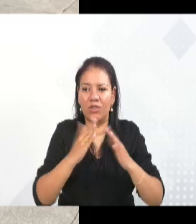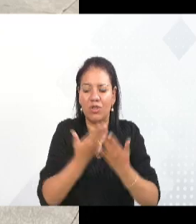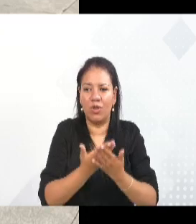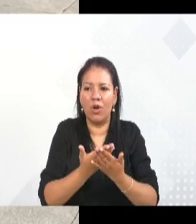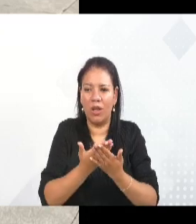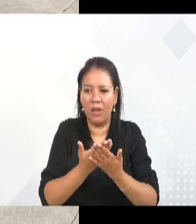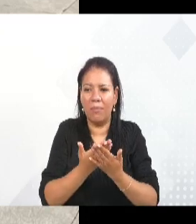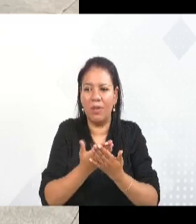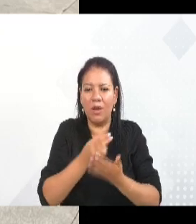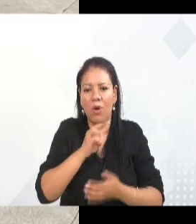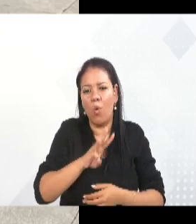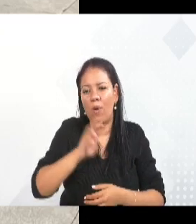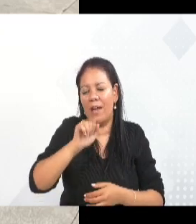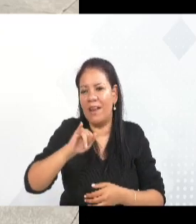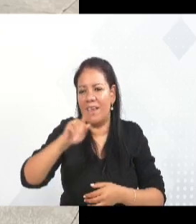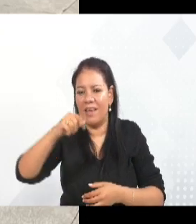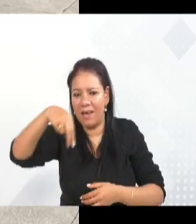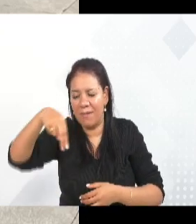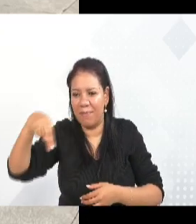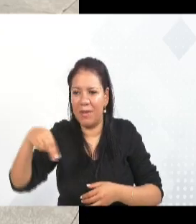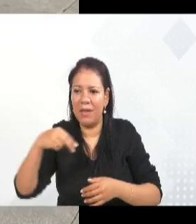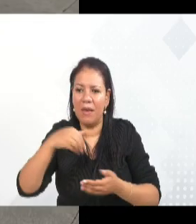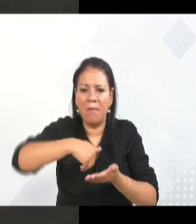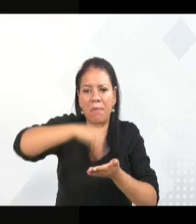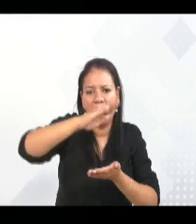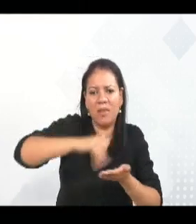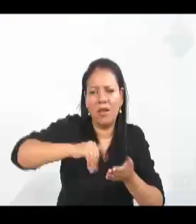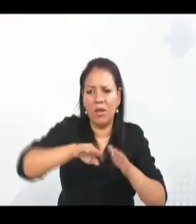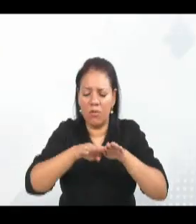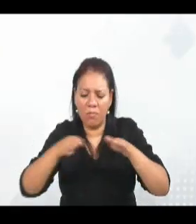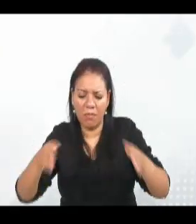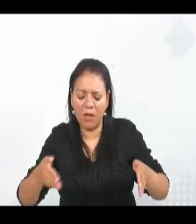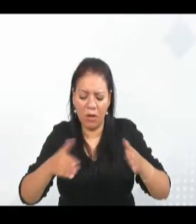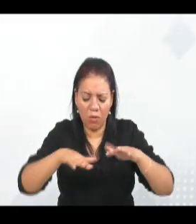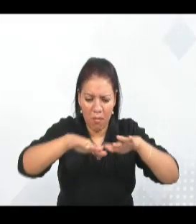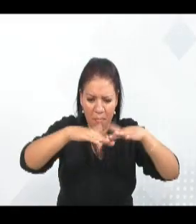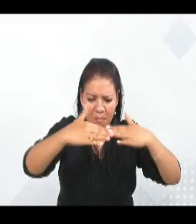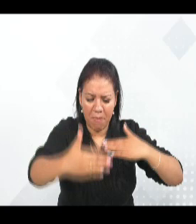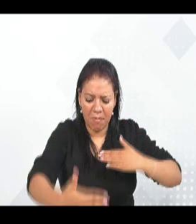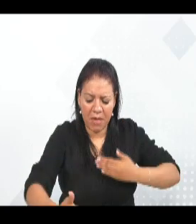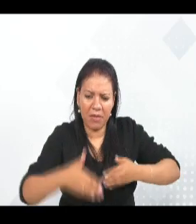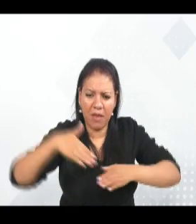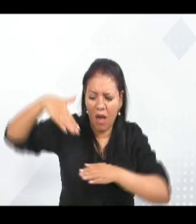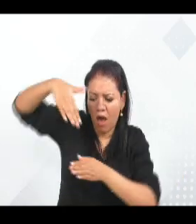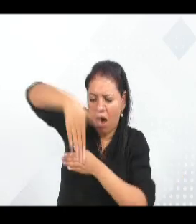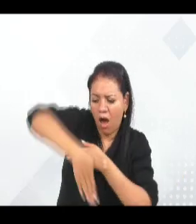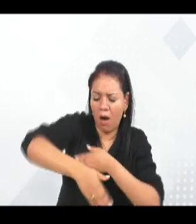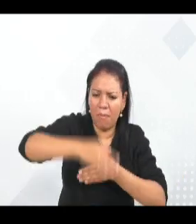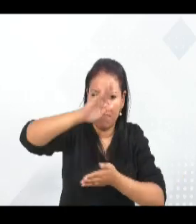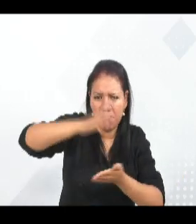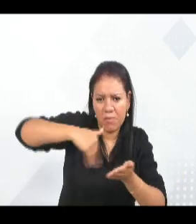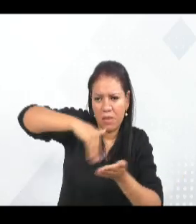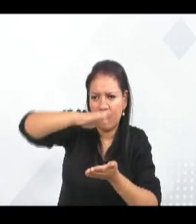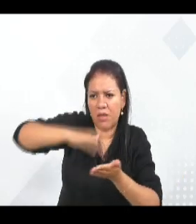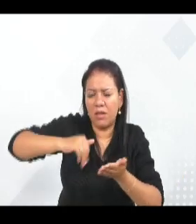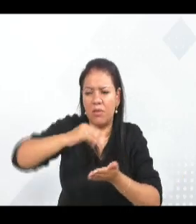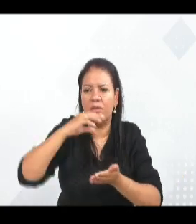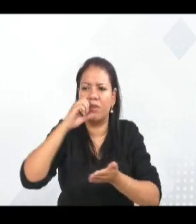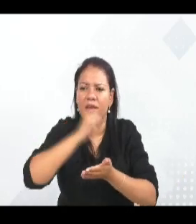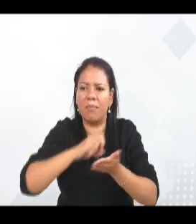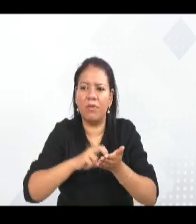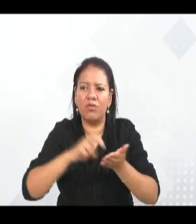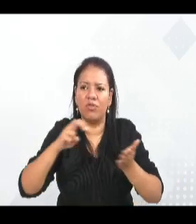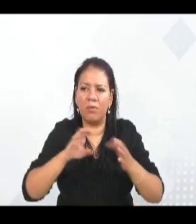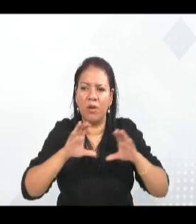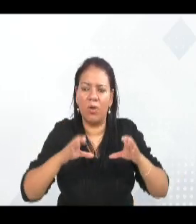Teodoro schurmann pintando bancos mesas rampas de acesso enfim foi um trabalho muito legal no sábado de manhã essa equipe